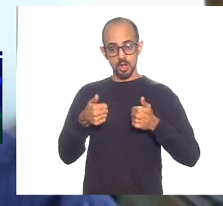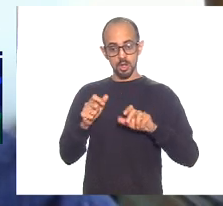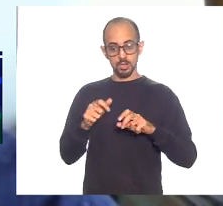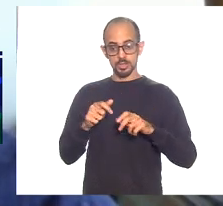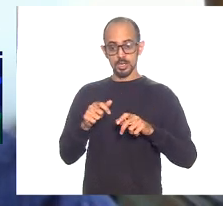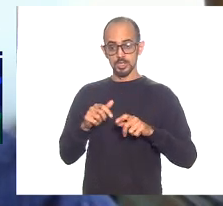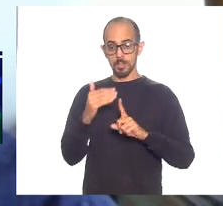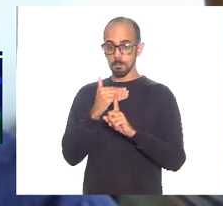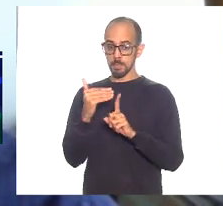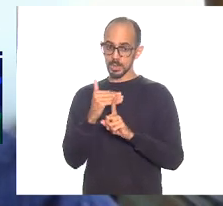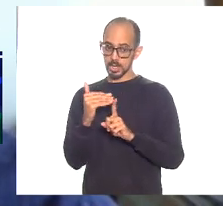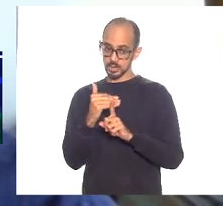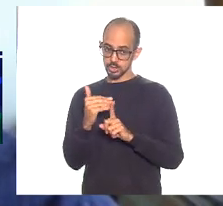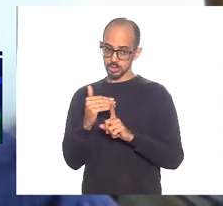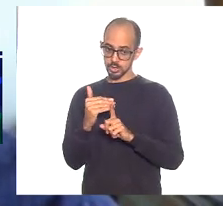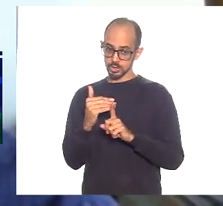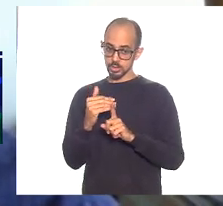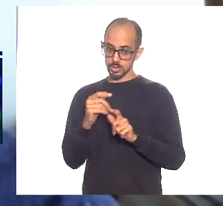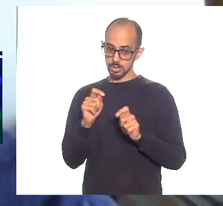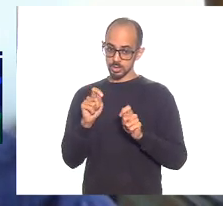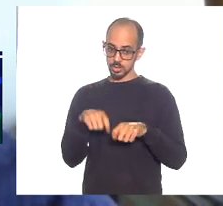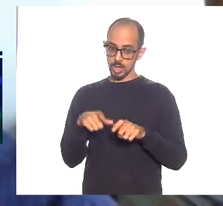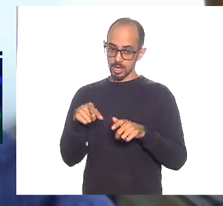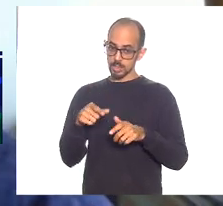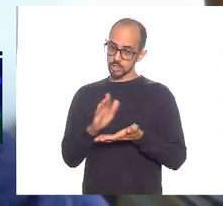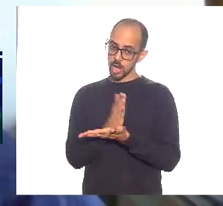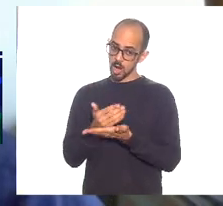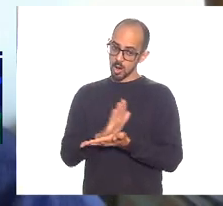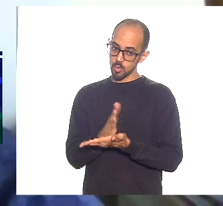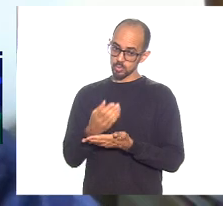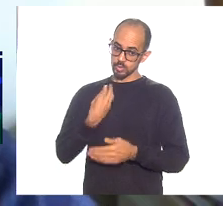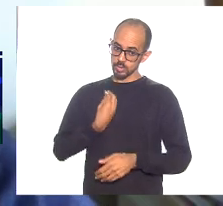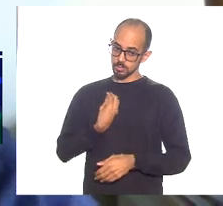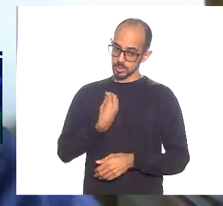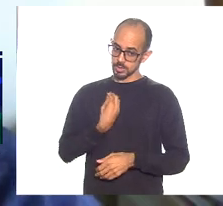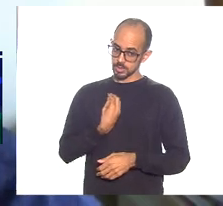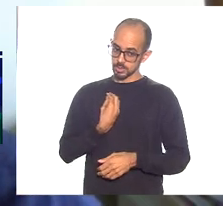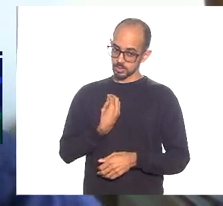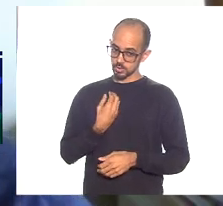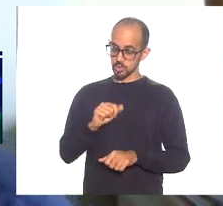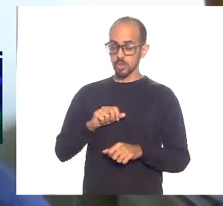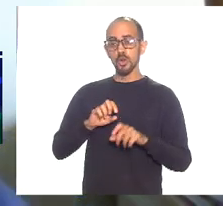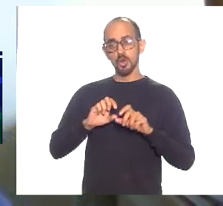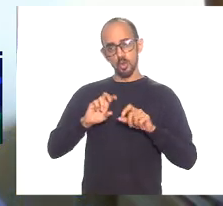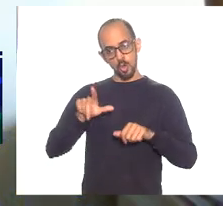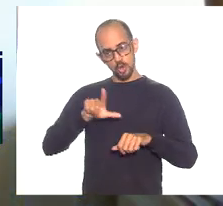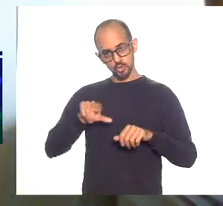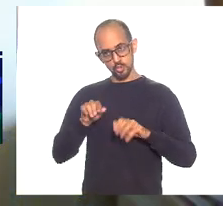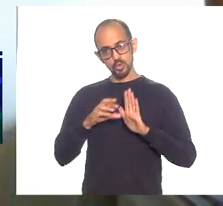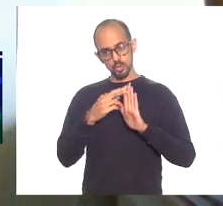híbrida alto-falante de cada pá e quando essas páginas web